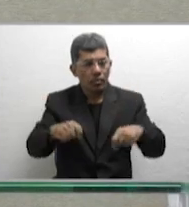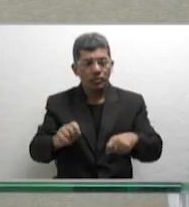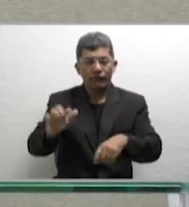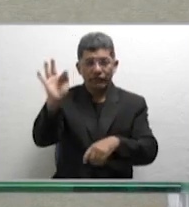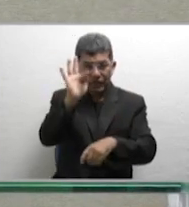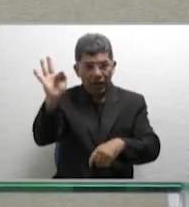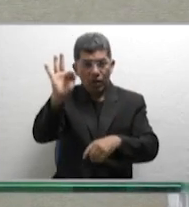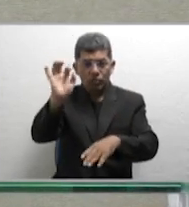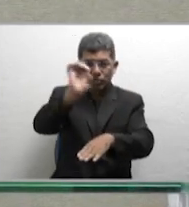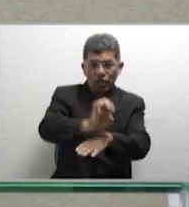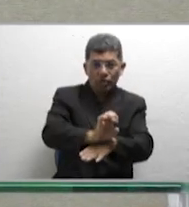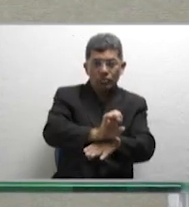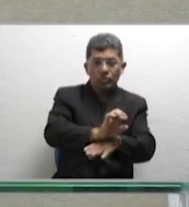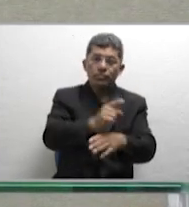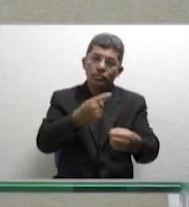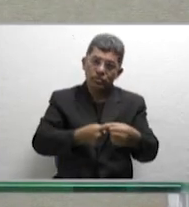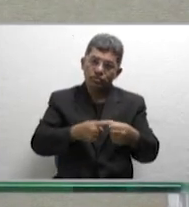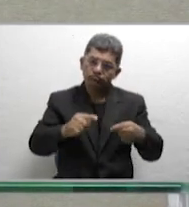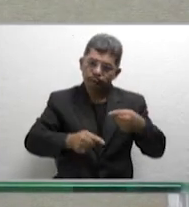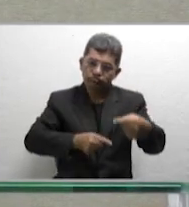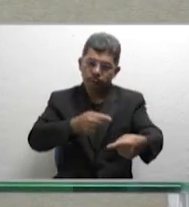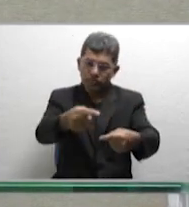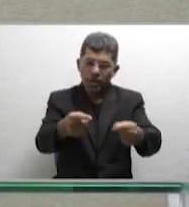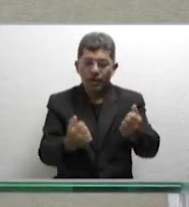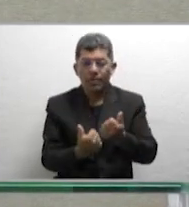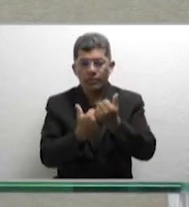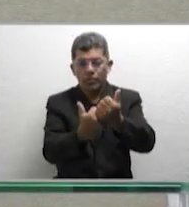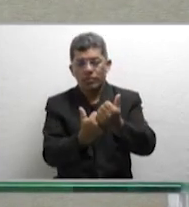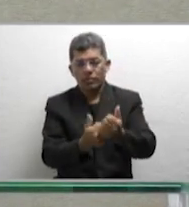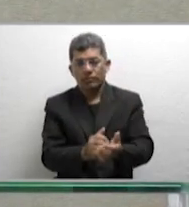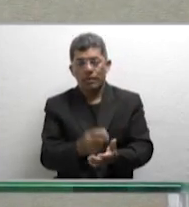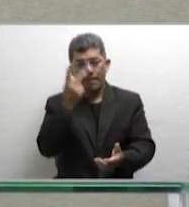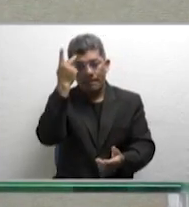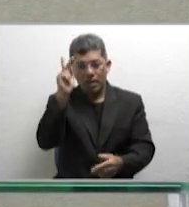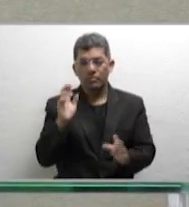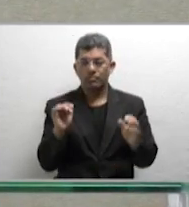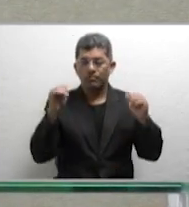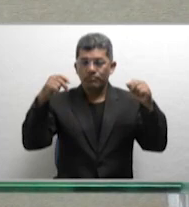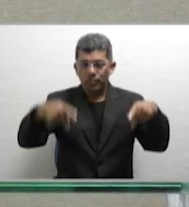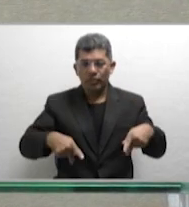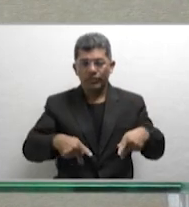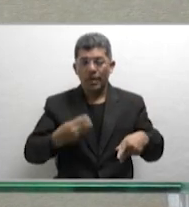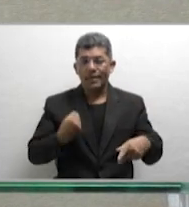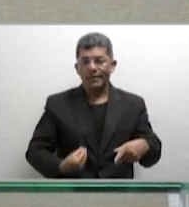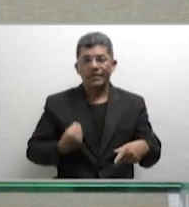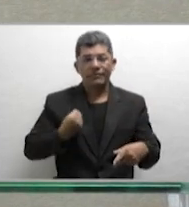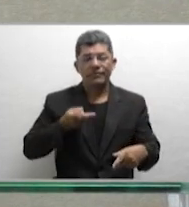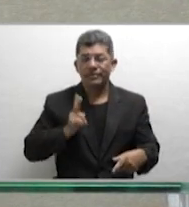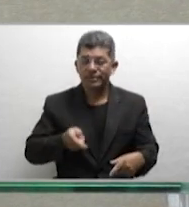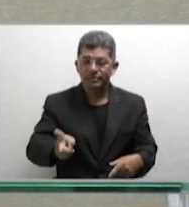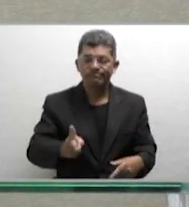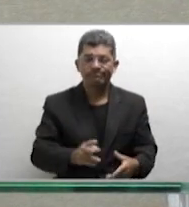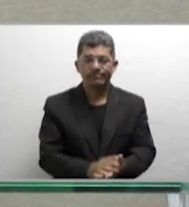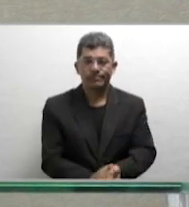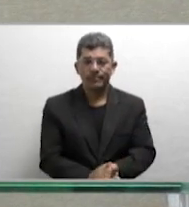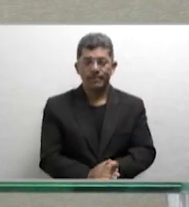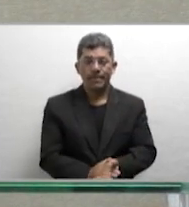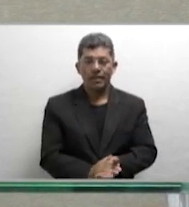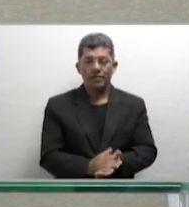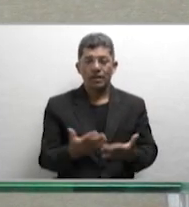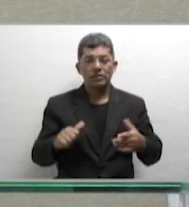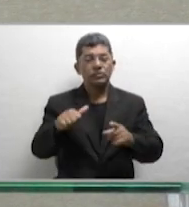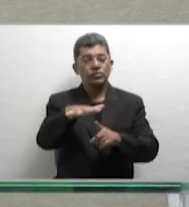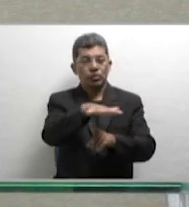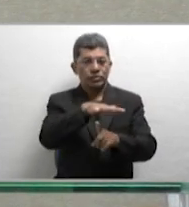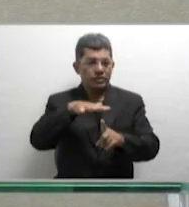possa garantir melhor sensação de segurança à população que vive e convive na